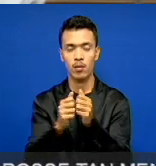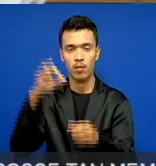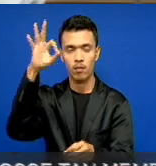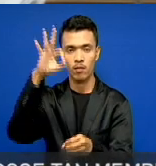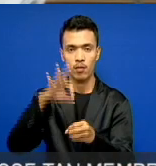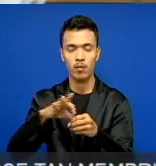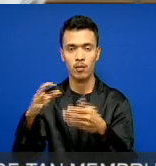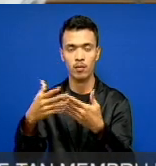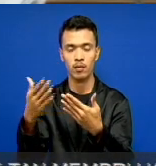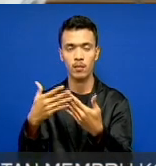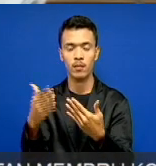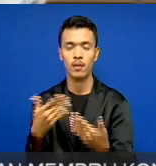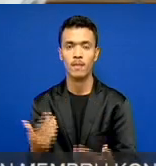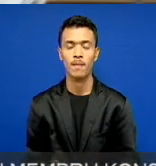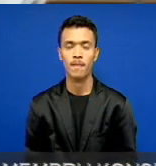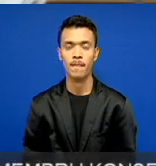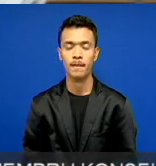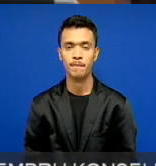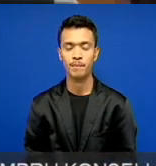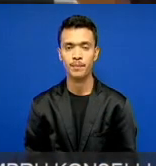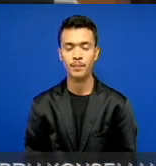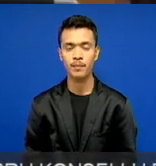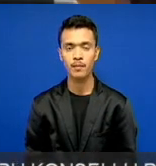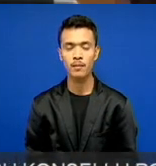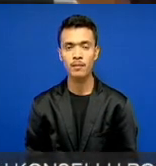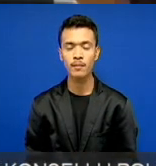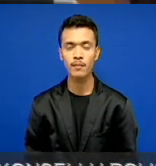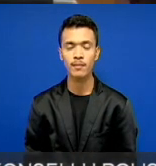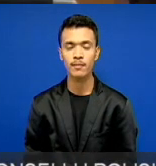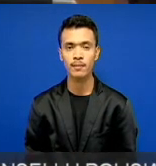votos maioria simples. Nuno Moraes, Agostinho Neno, RTTL.